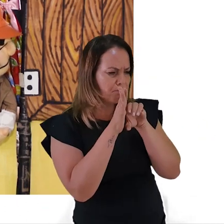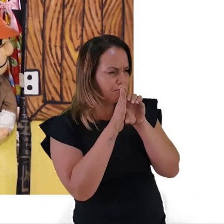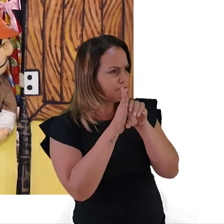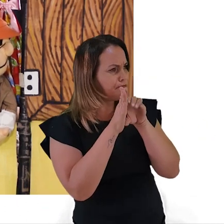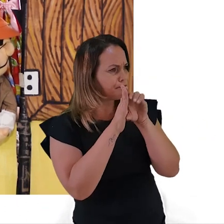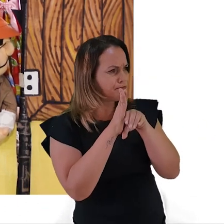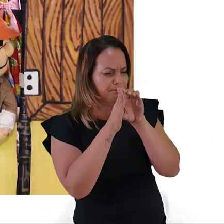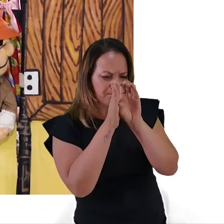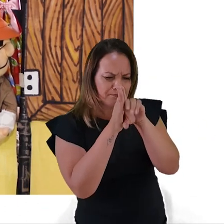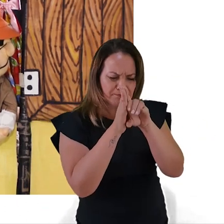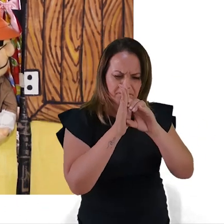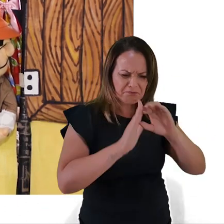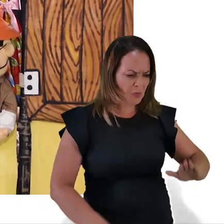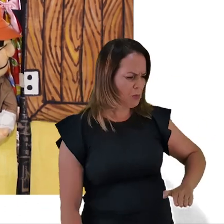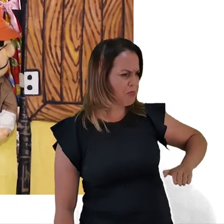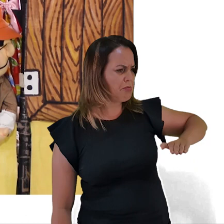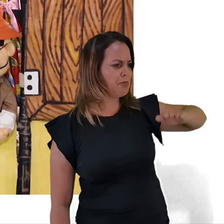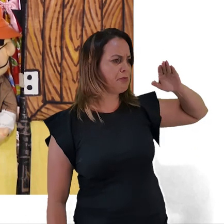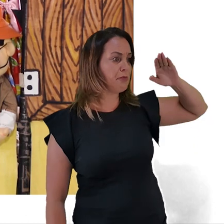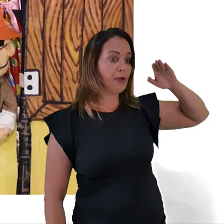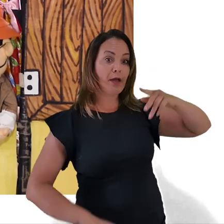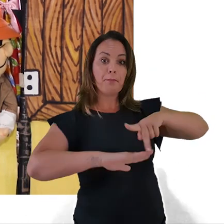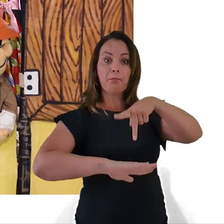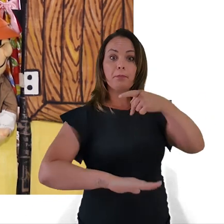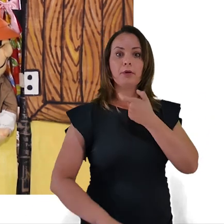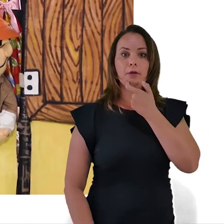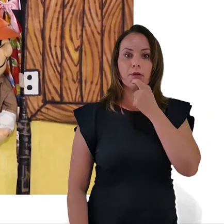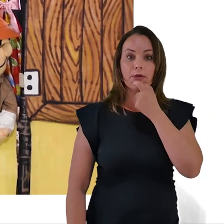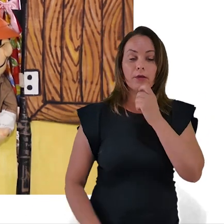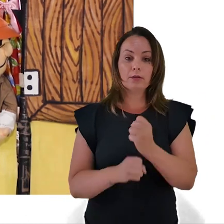Ele nasceu lá na Inglaterra e em